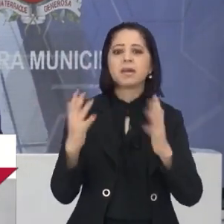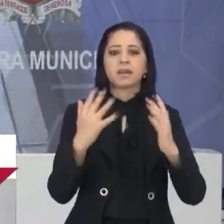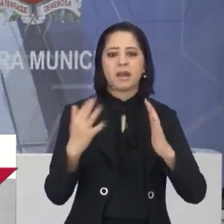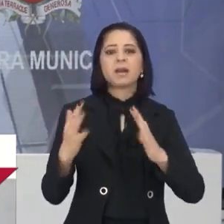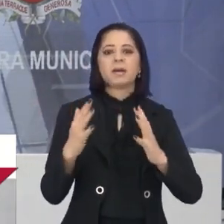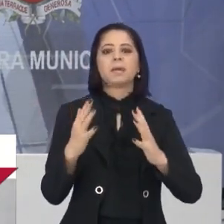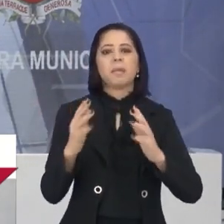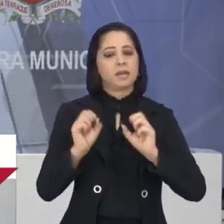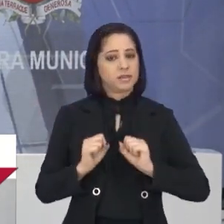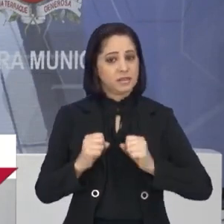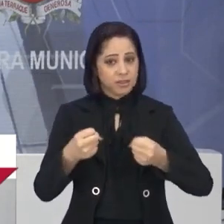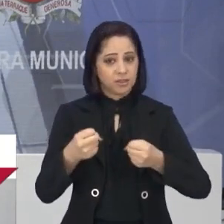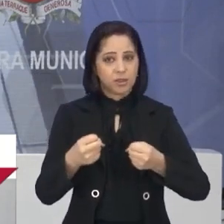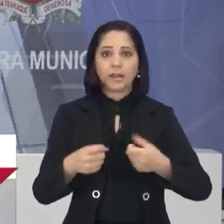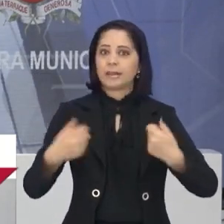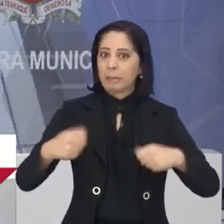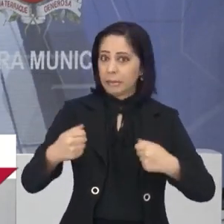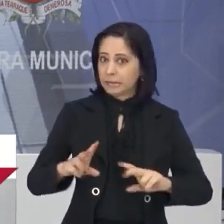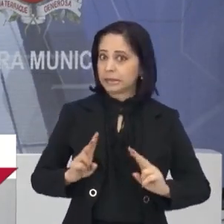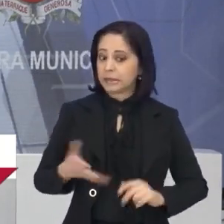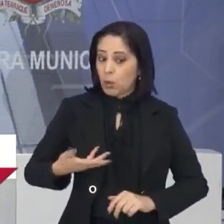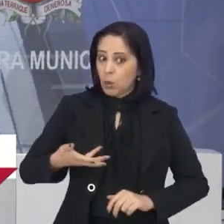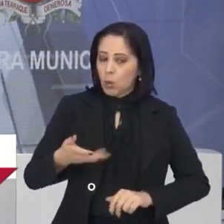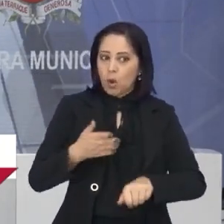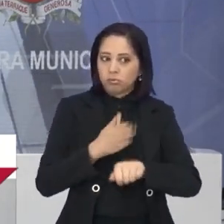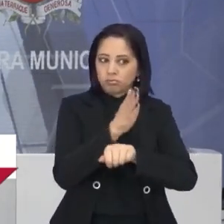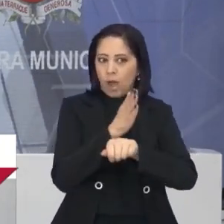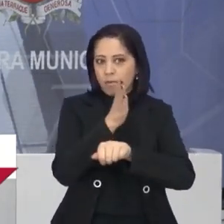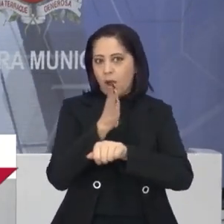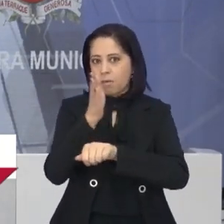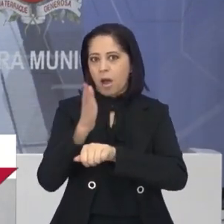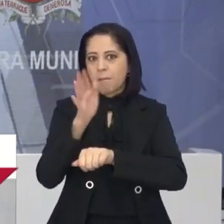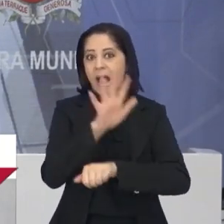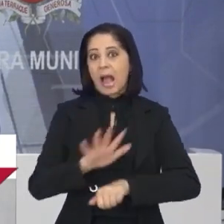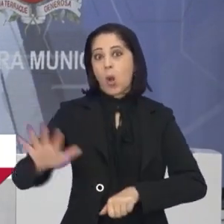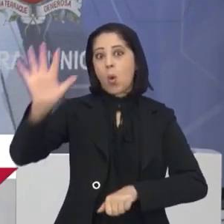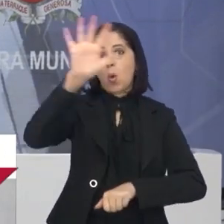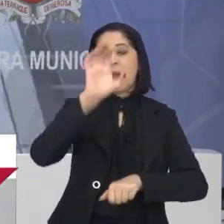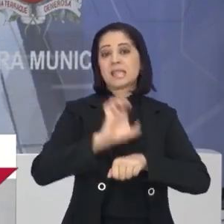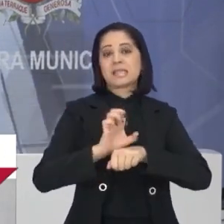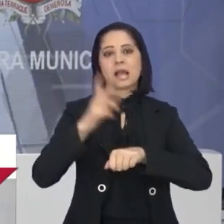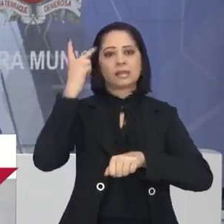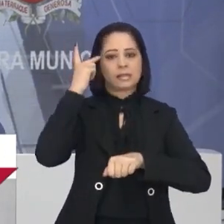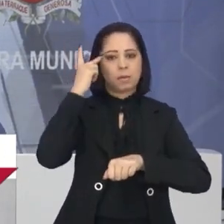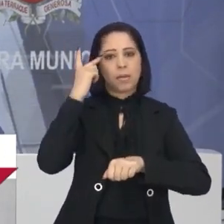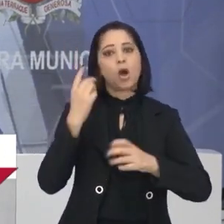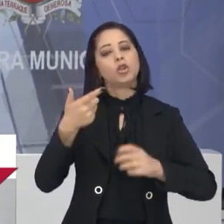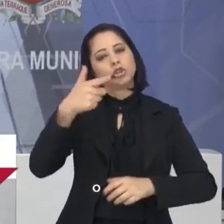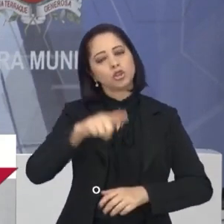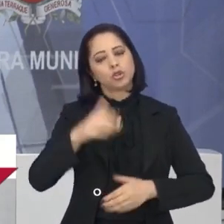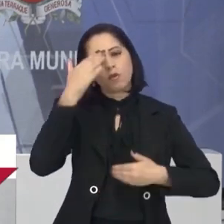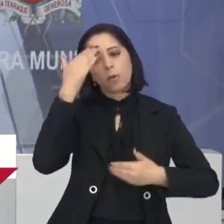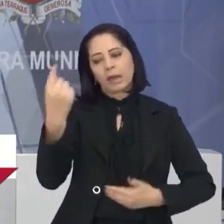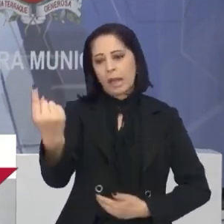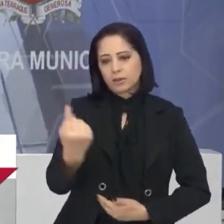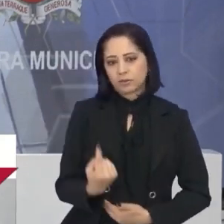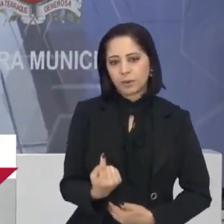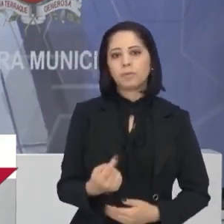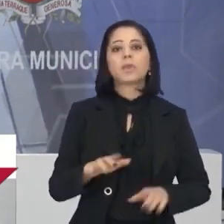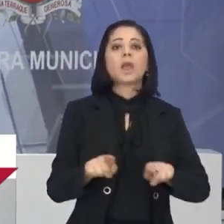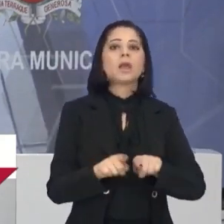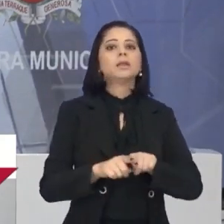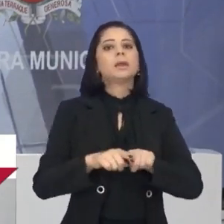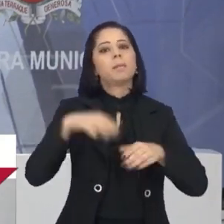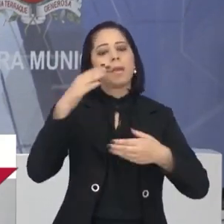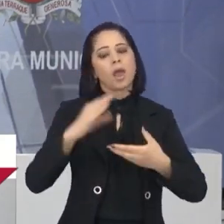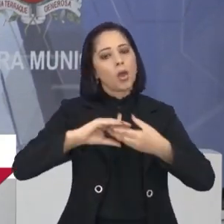força e ter que ter rodinha no pé né para rodar o estado de São Paulo mais mais uma vez aqui na nossa região cumprimentar aqui a Letícia Formoso Deu sim que a procuradora geral